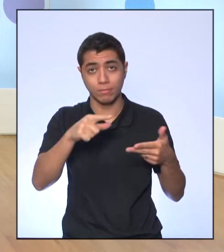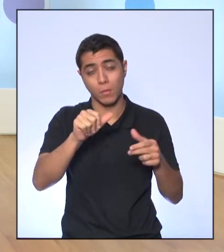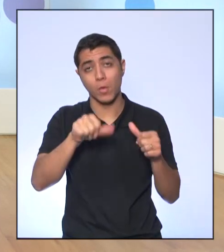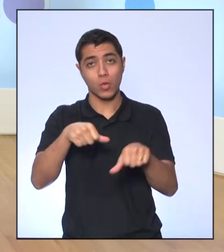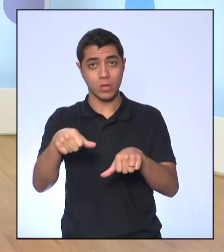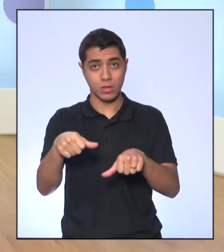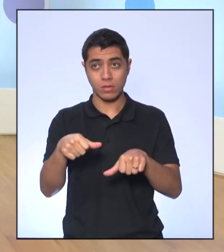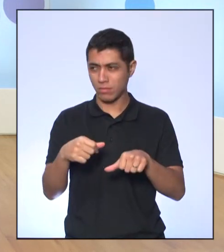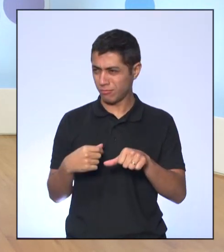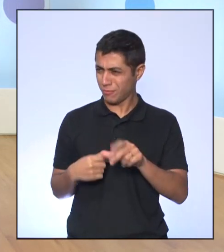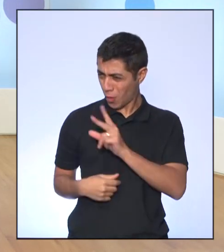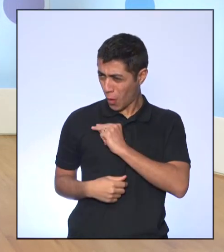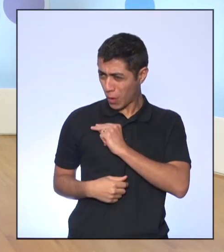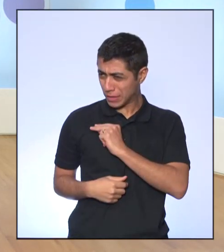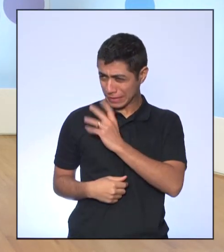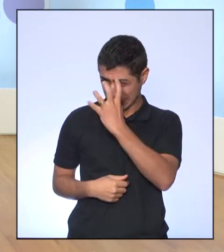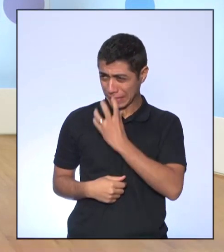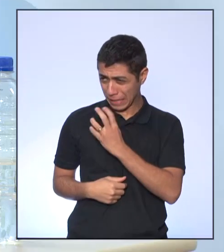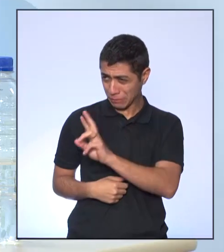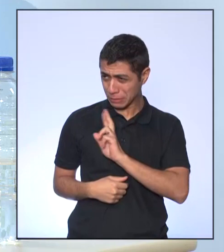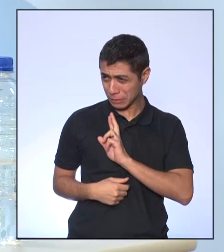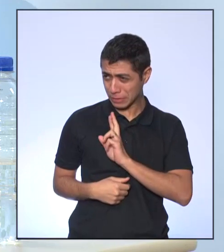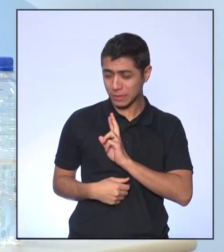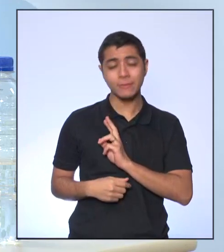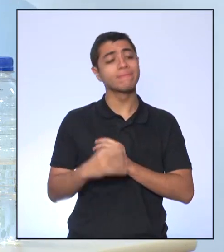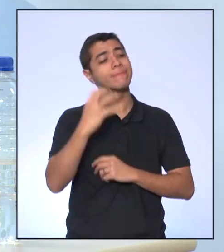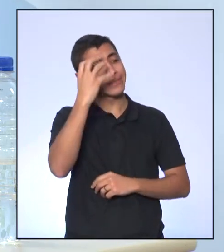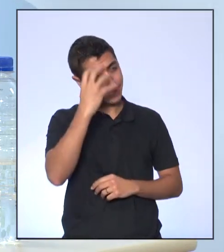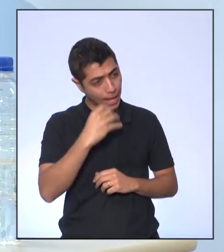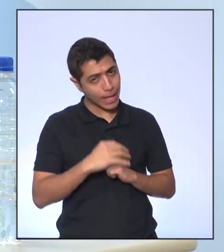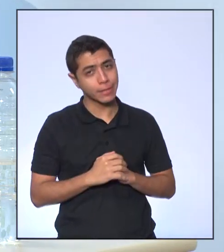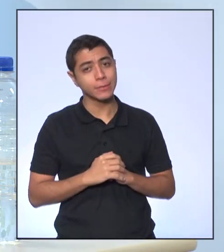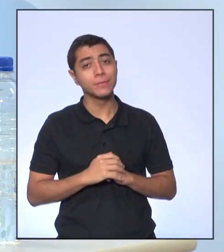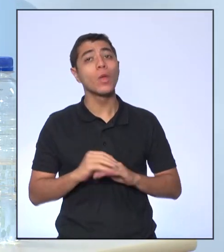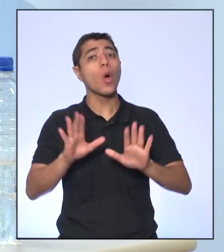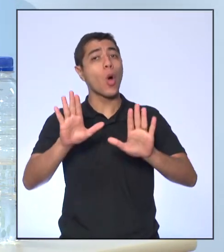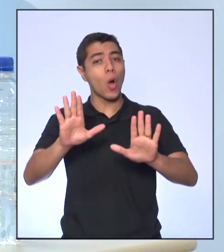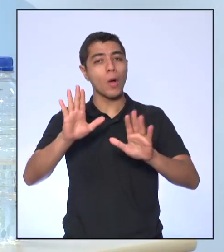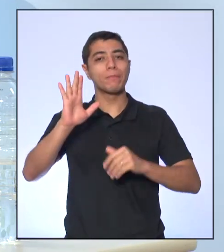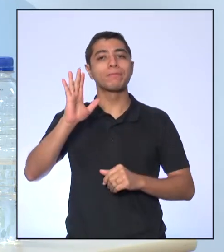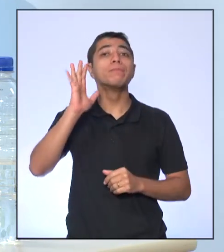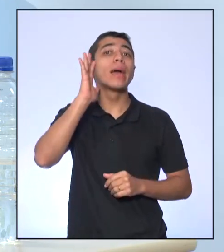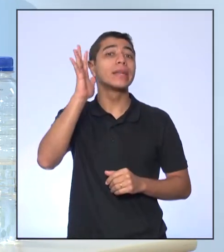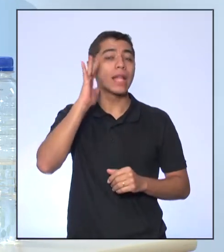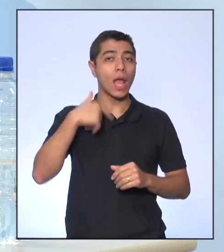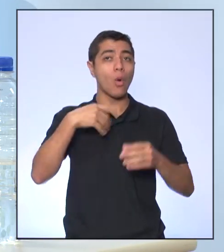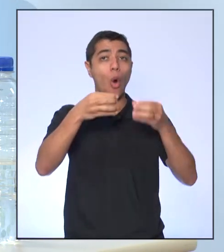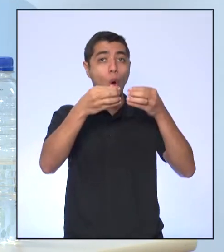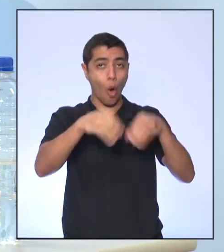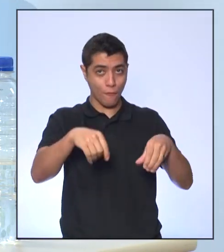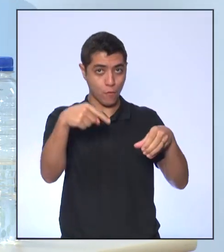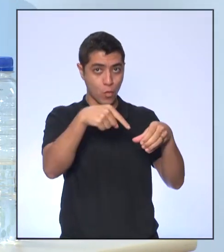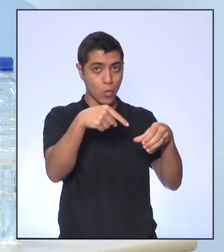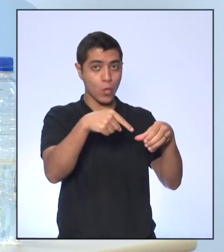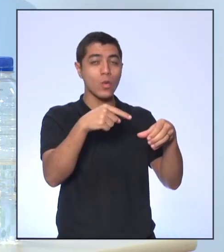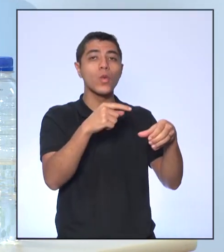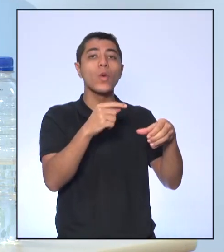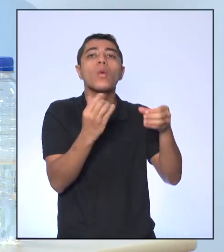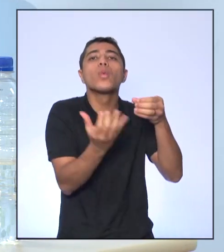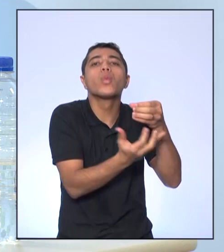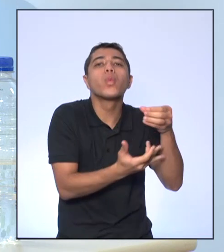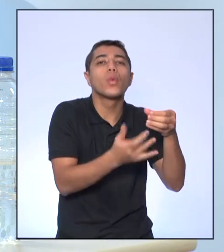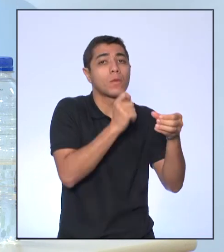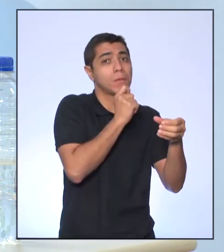aqui. Sério? Sério, professora. Então, ó, vamos pensar. Eu tenho meu ovo cru e eu tenho meu ovo cozido. Combinado é a gente analisar o quê?